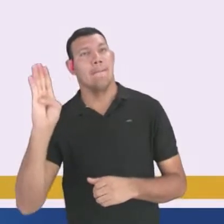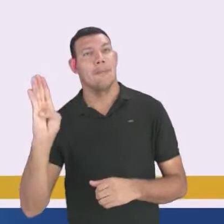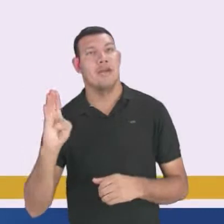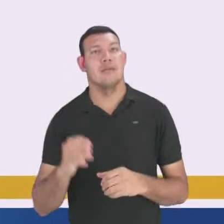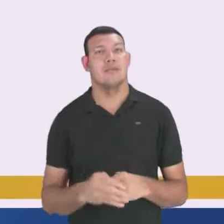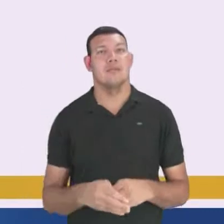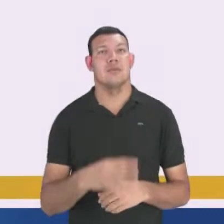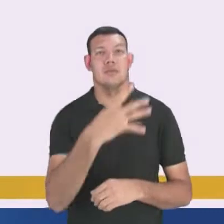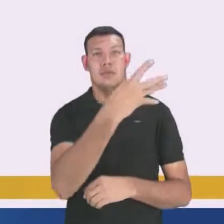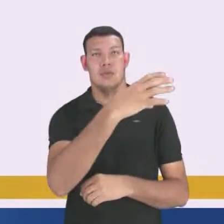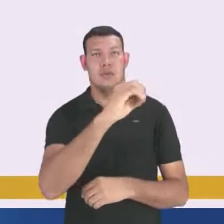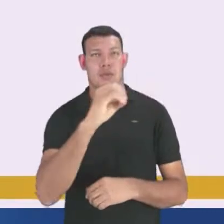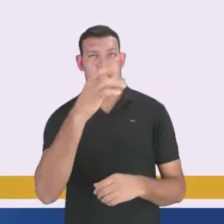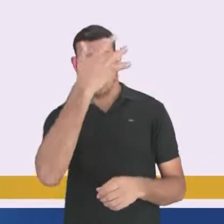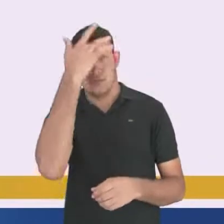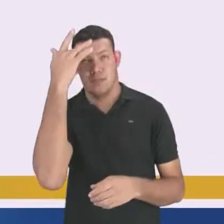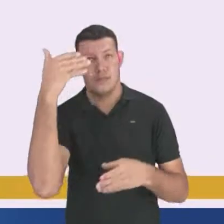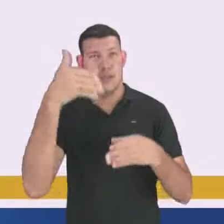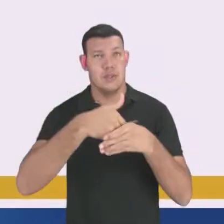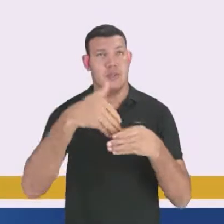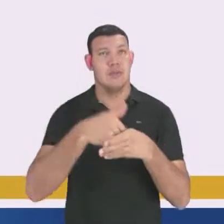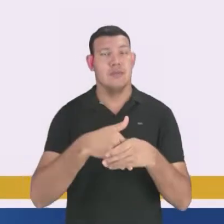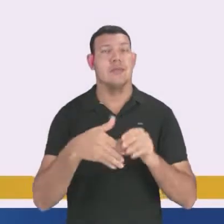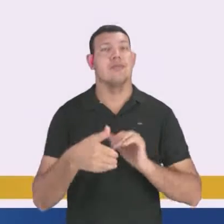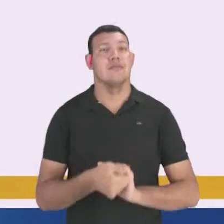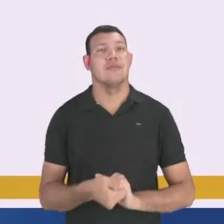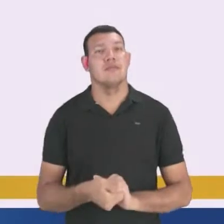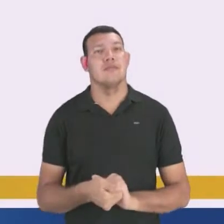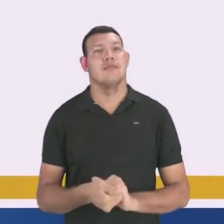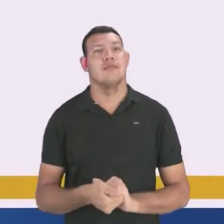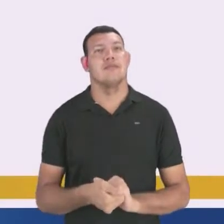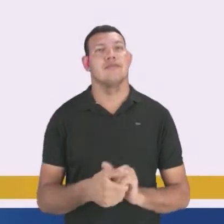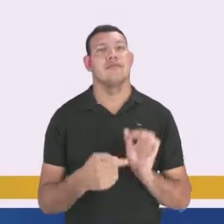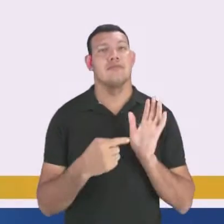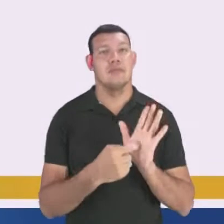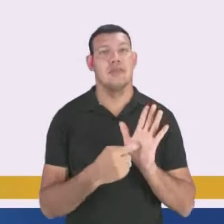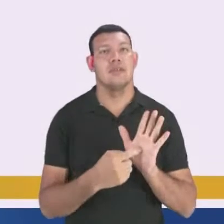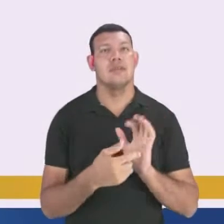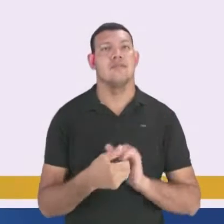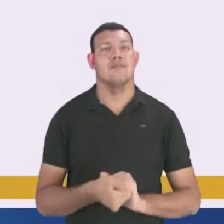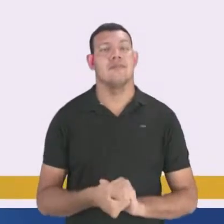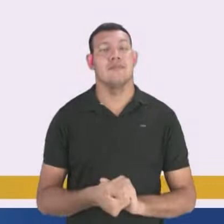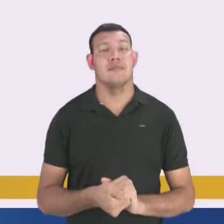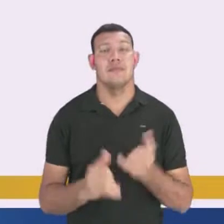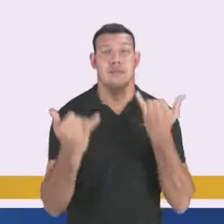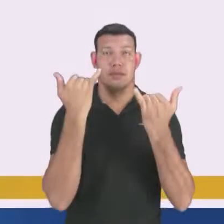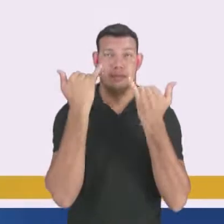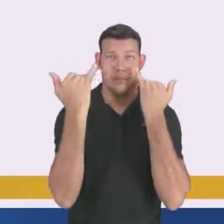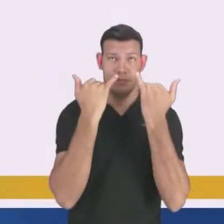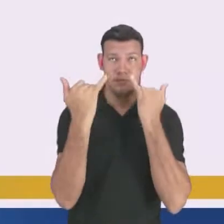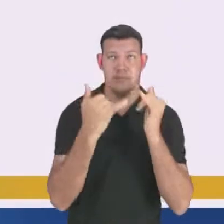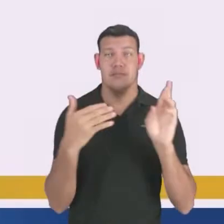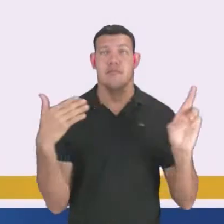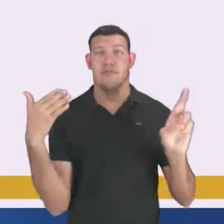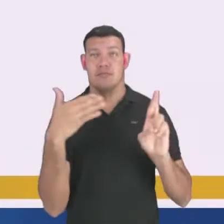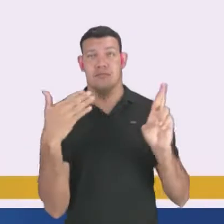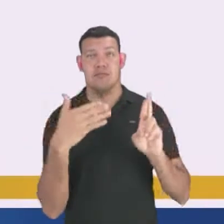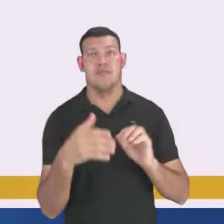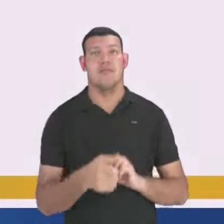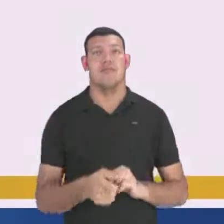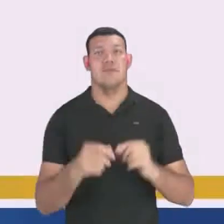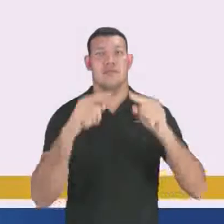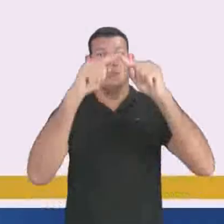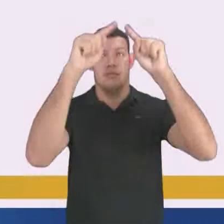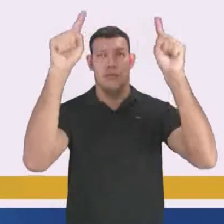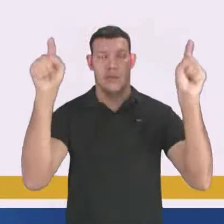cada candidato recebeu. E também o percentual de votos brancos e nulos, Essas informações estão representadas em um gráfico de